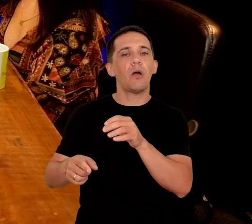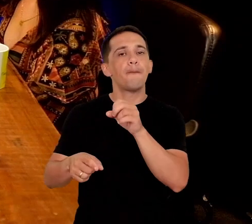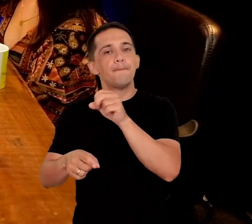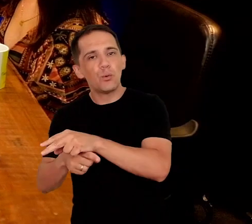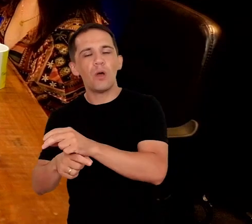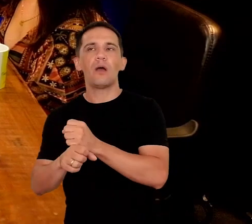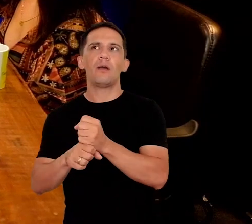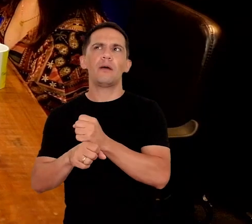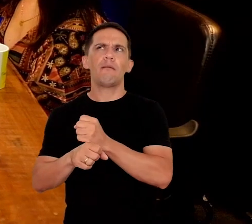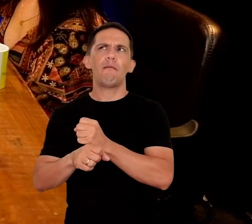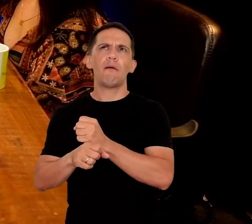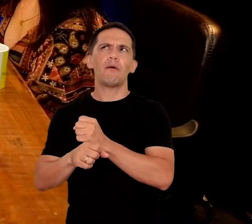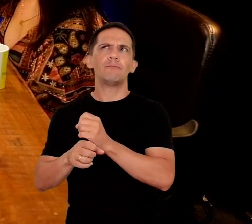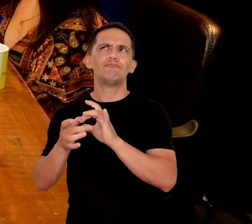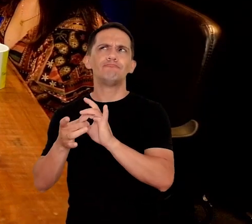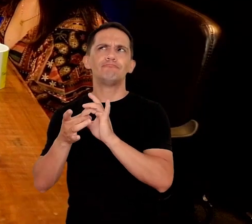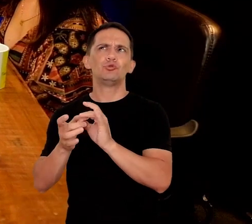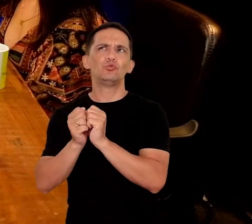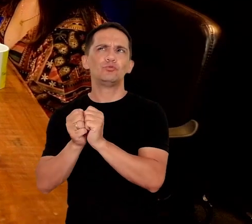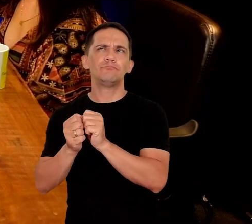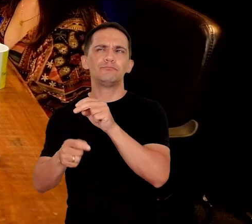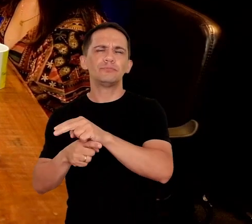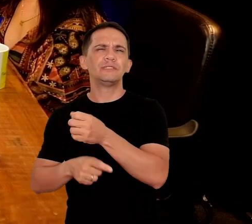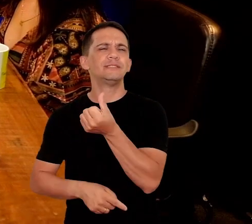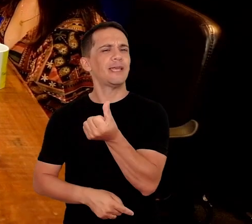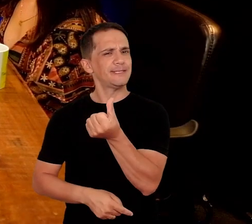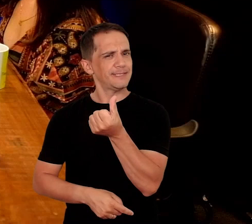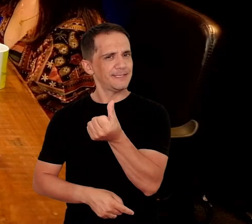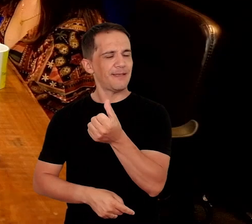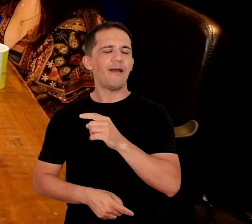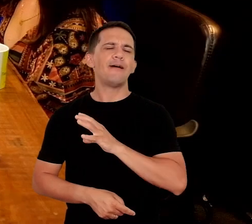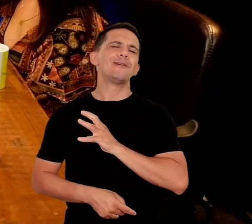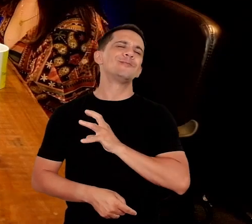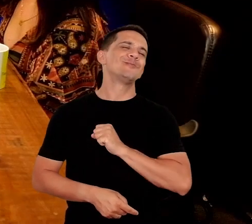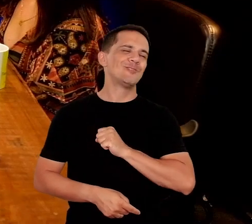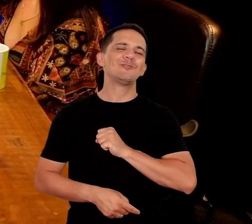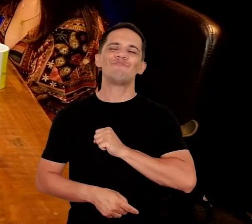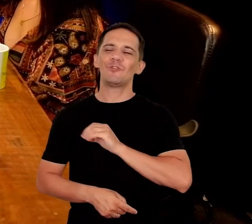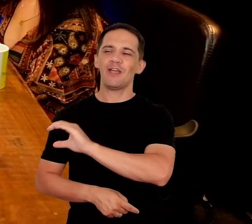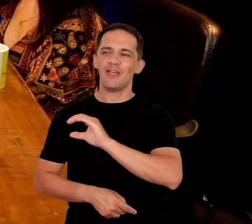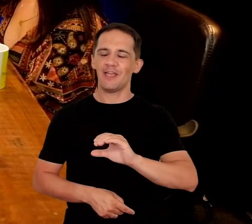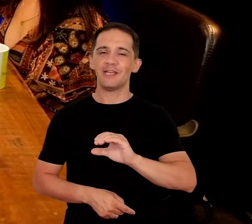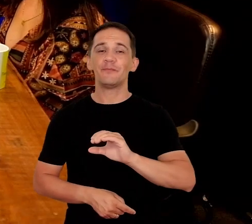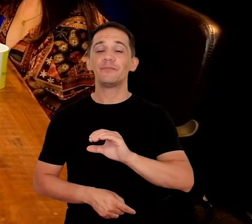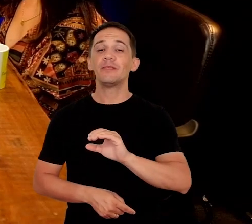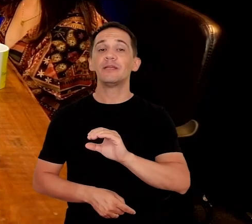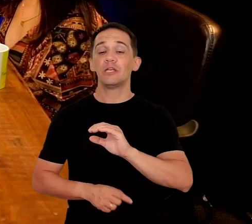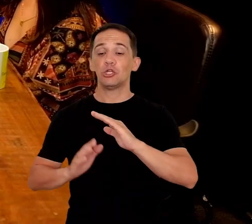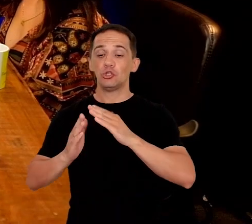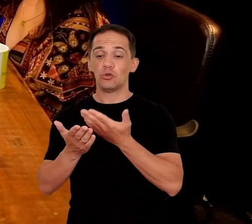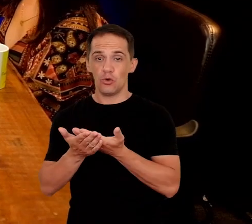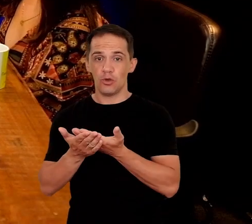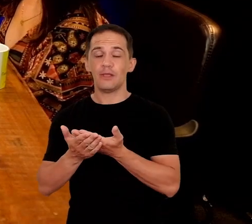fim, 7, acho que é 6 anos que eu tô na escola, né? 6 anos ali. E eu sou apaixonada pela escola. Meu Deus. Criarte,